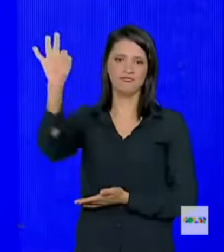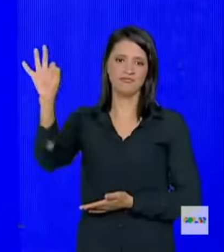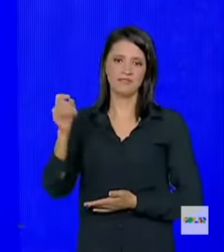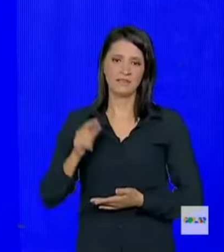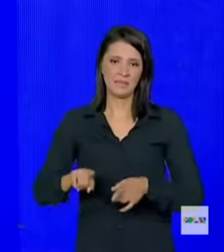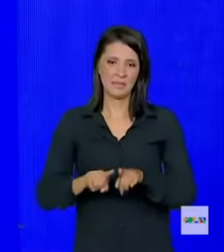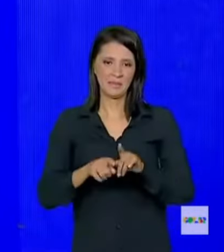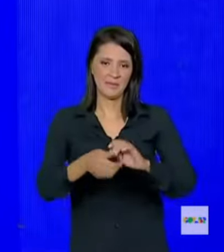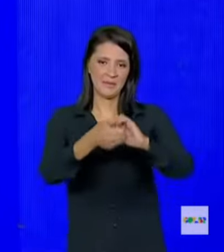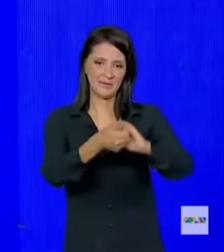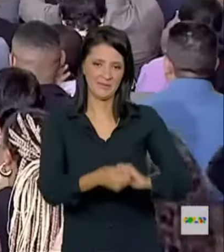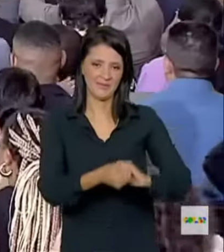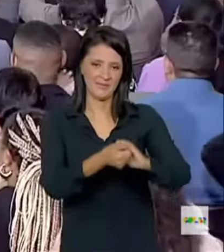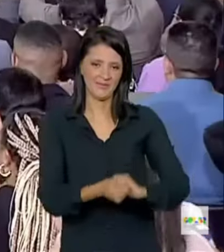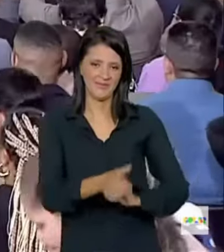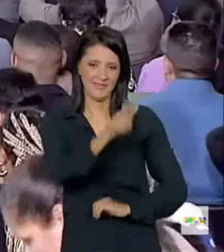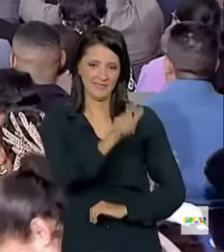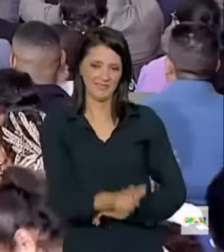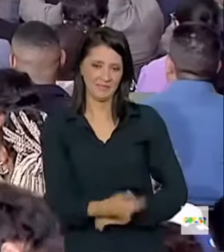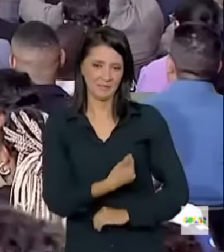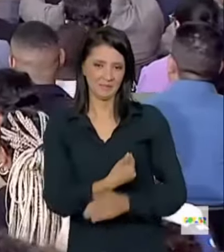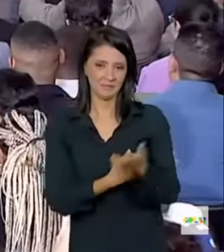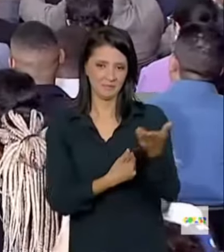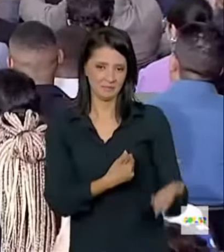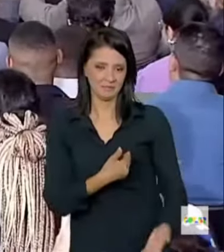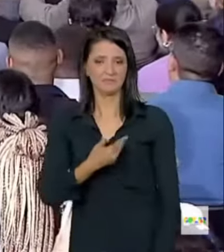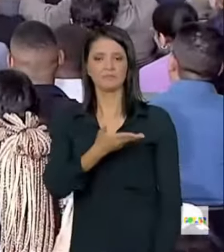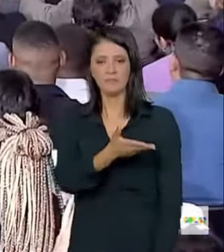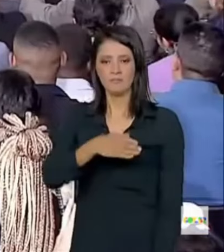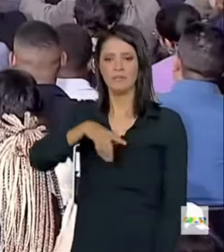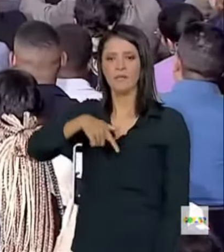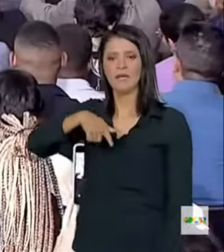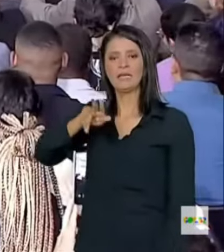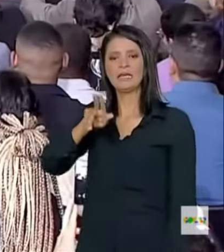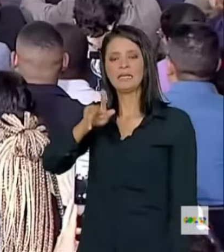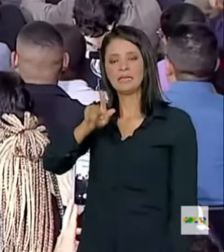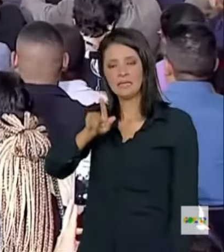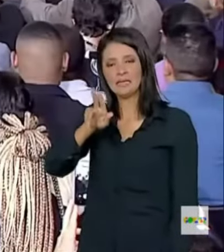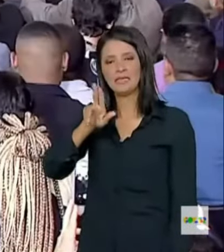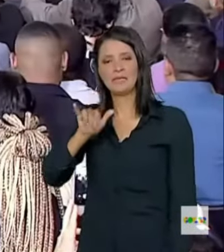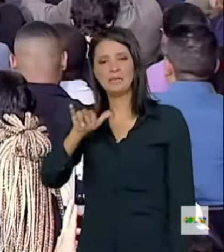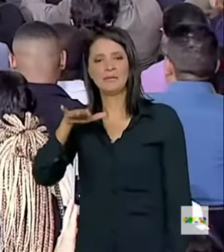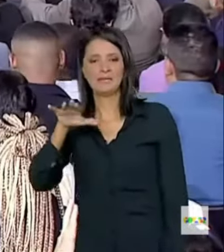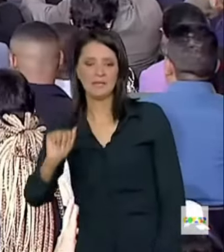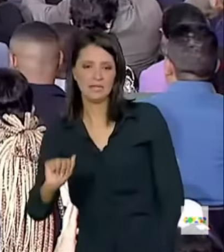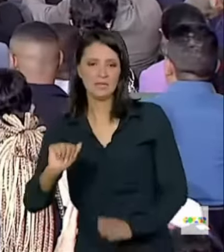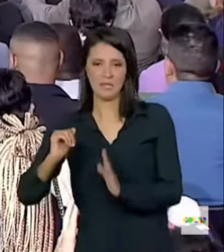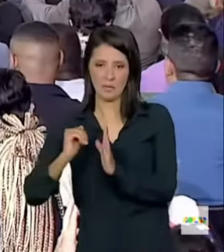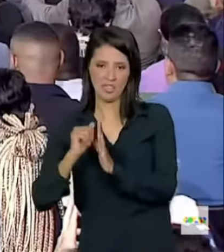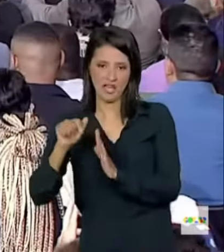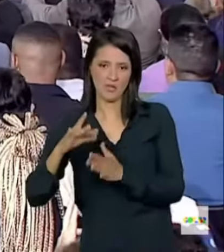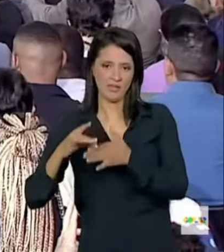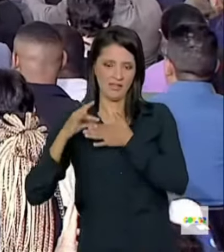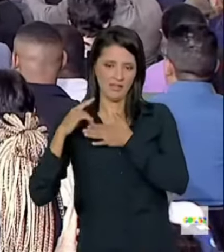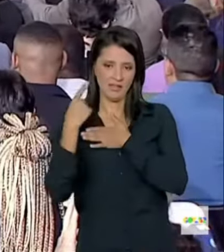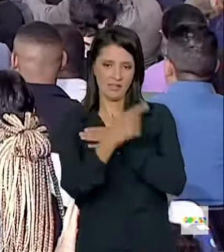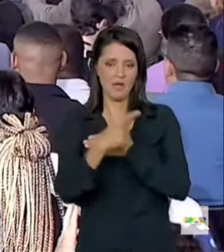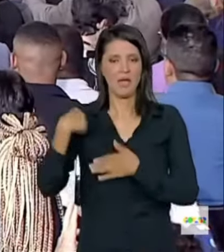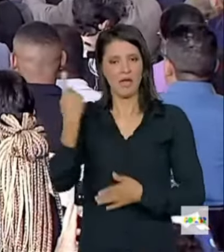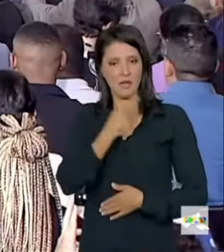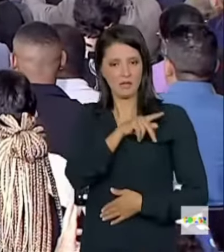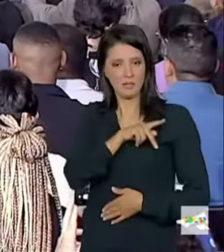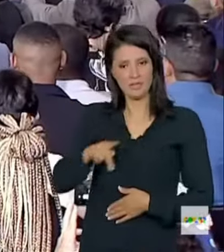cumprimentar o companheiro Guimarães, líder do governo na Câmara dos Deputados, a nossa querida Gleisi Hoffmann, presidenta